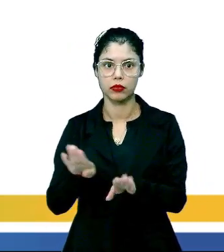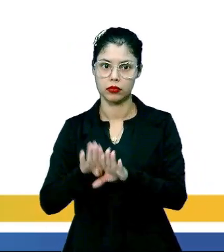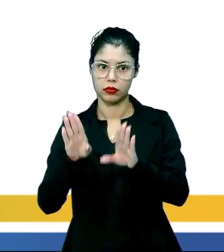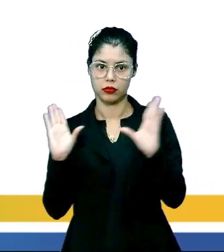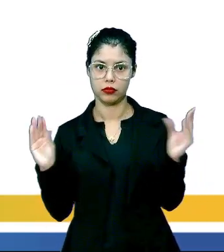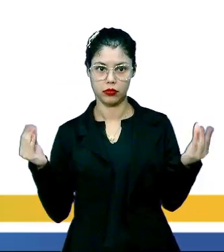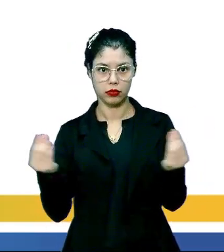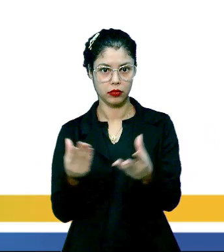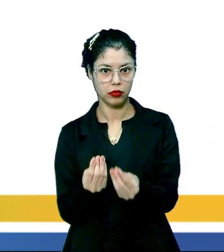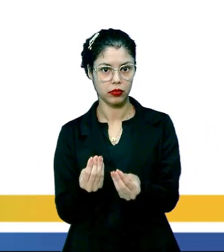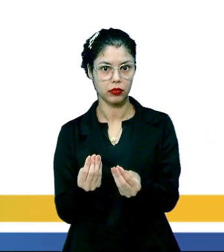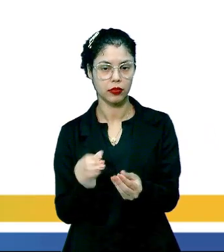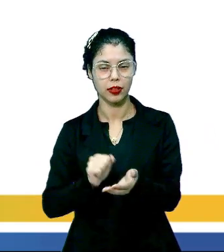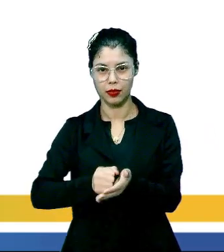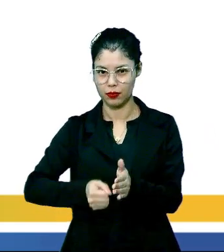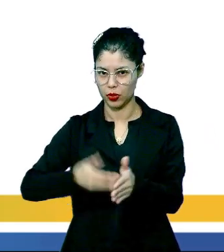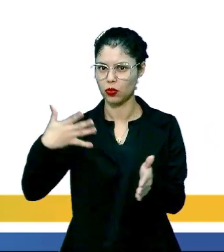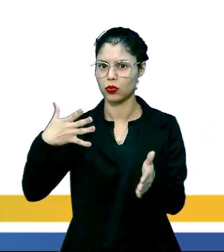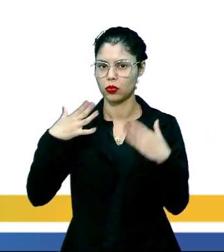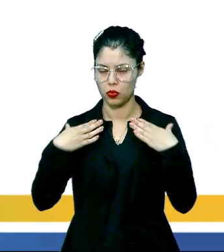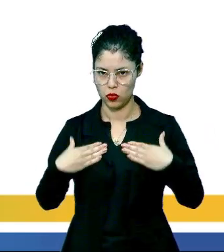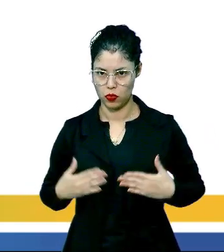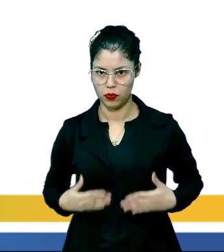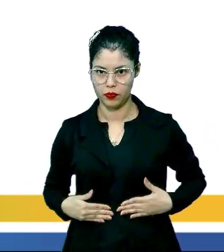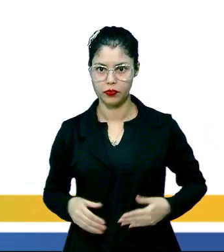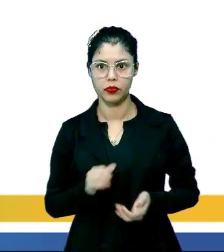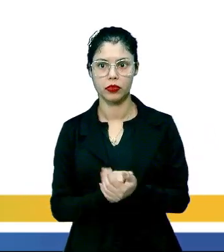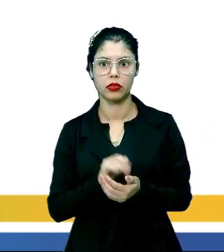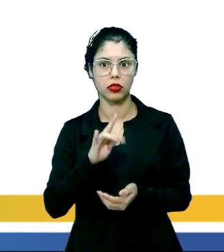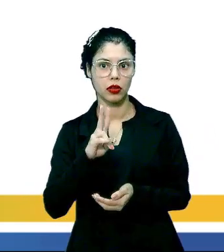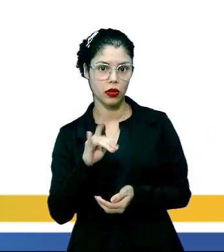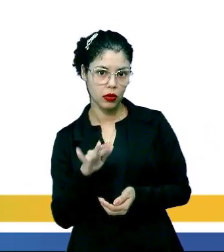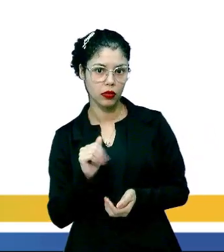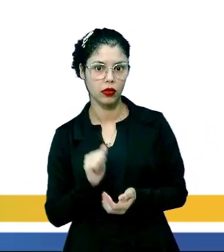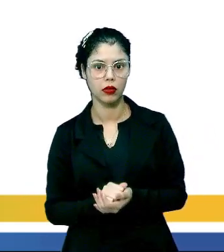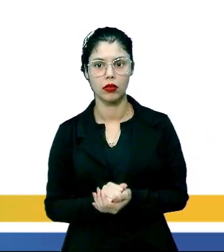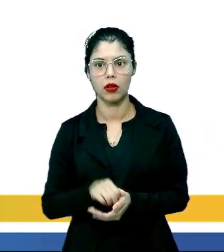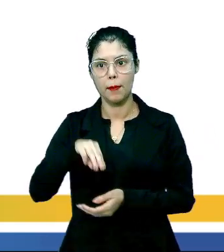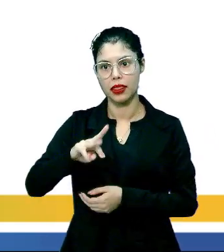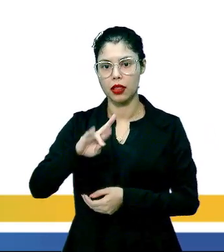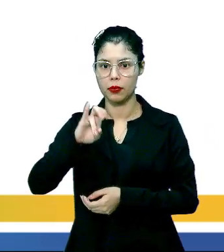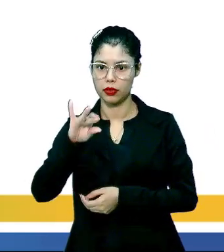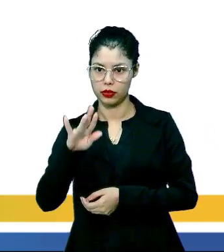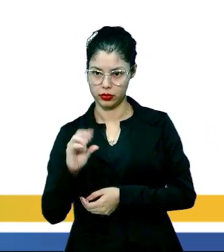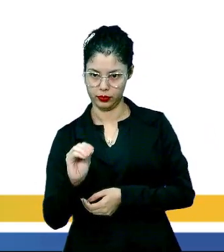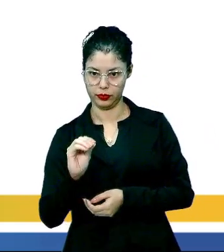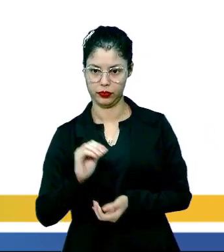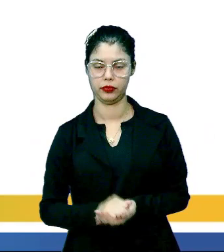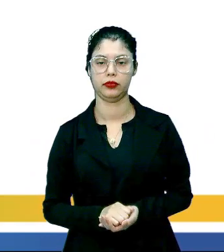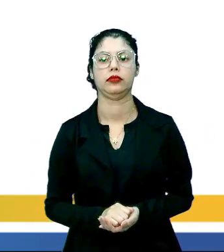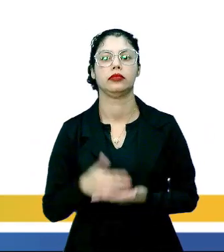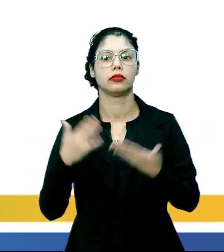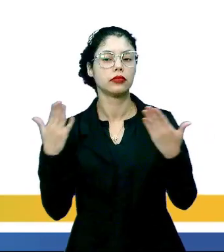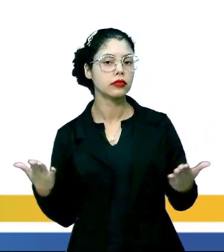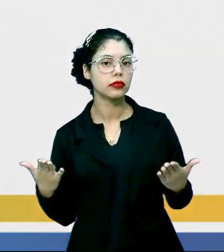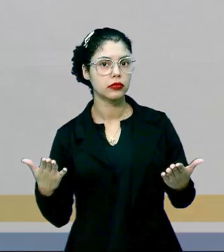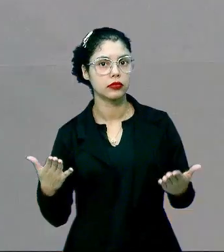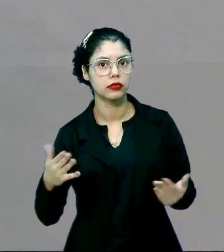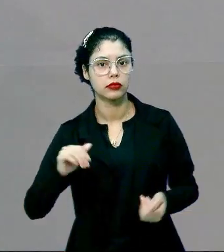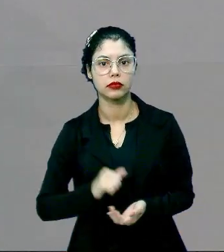de substâncias que estão em excesso no organismo e resíduos oriundos do metabolismo.